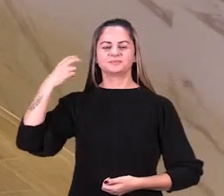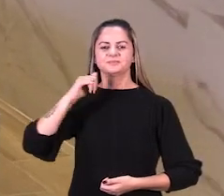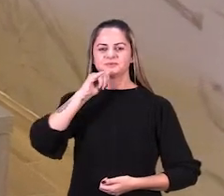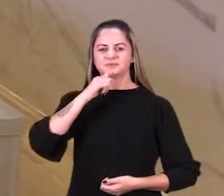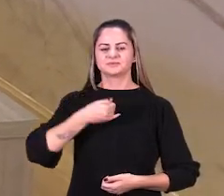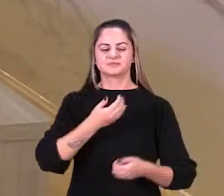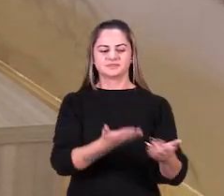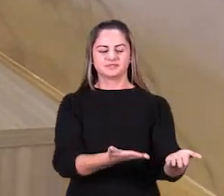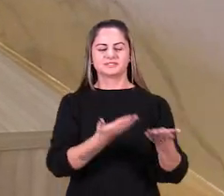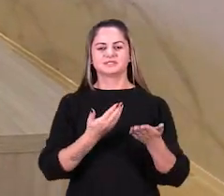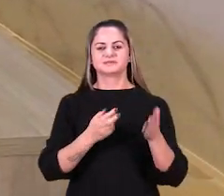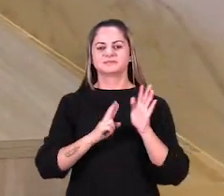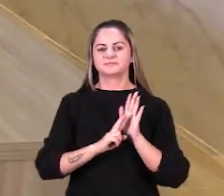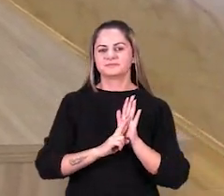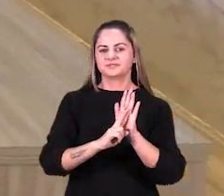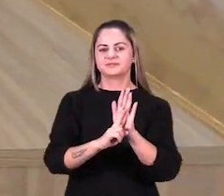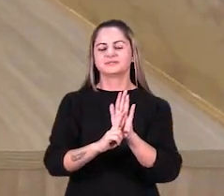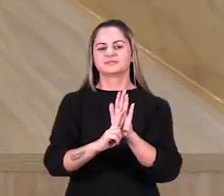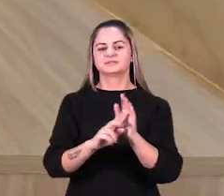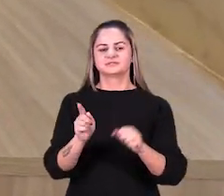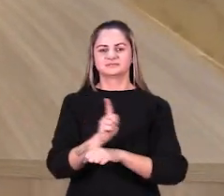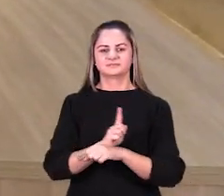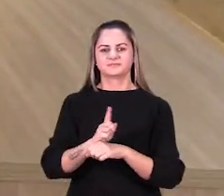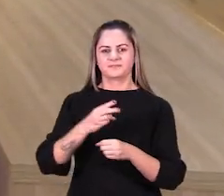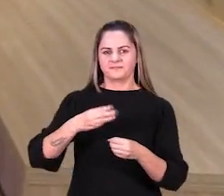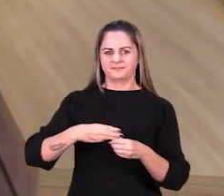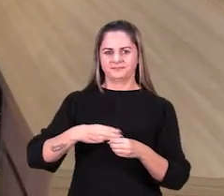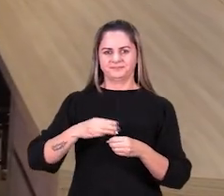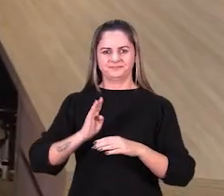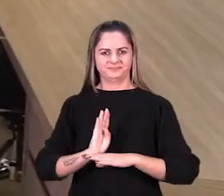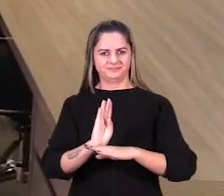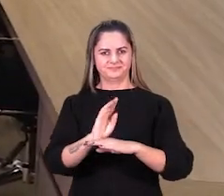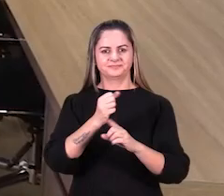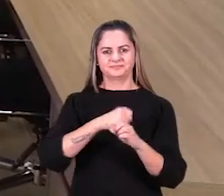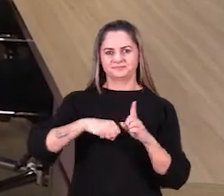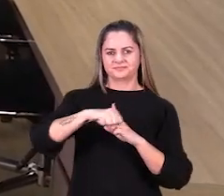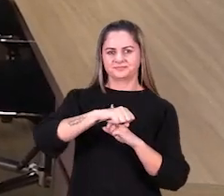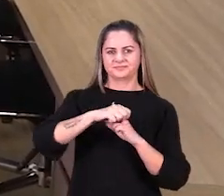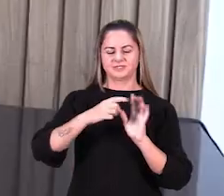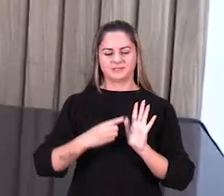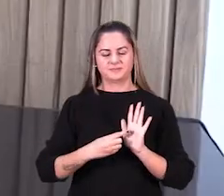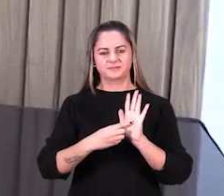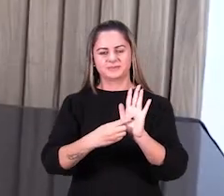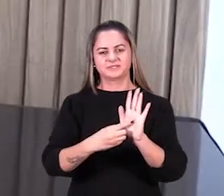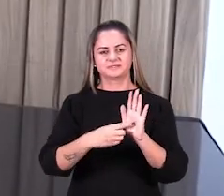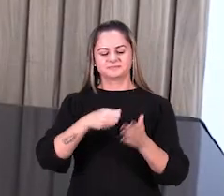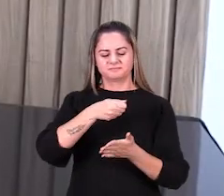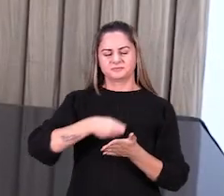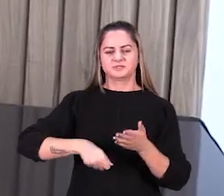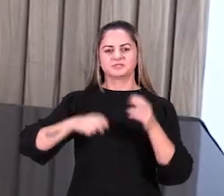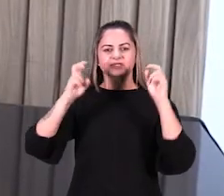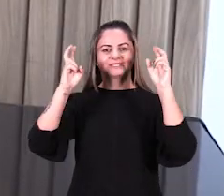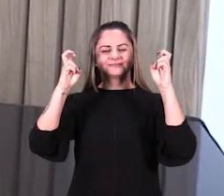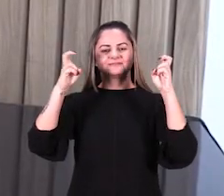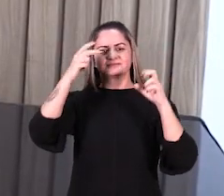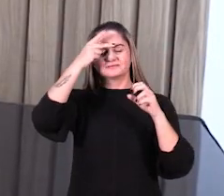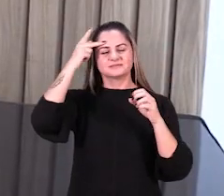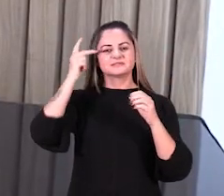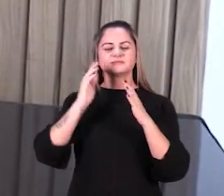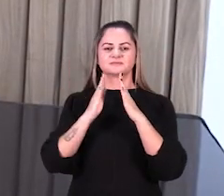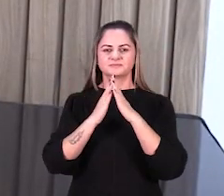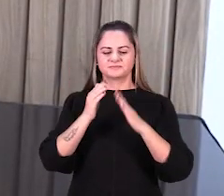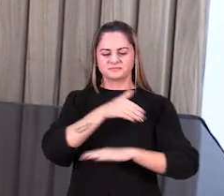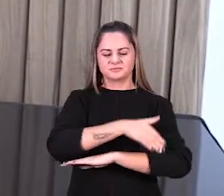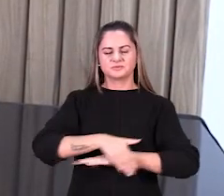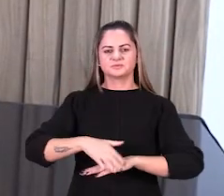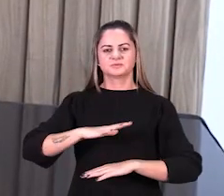Os vereadores de Jundiaí receberam representantes da Gestão Municipal de Assistência Social para apresentar dados sobre a